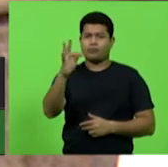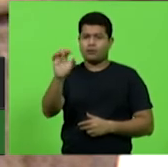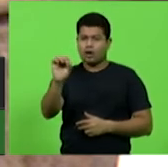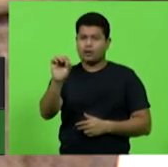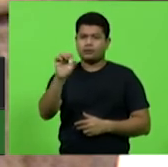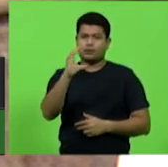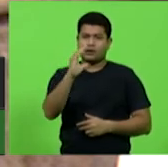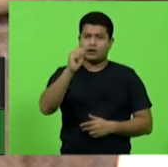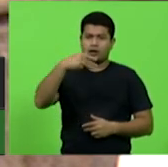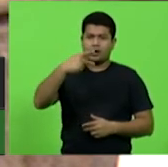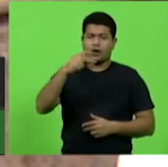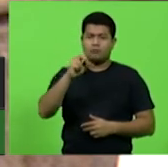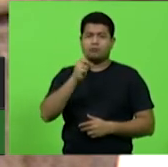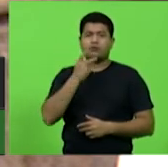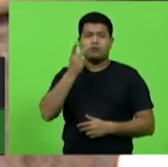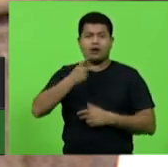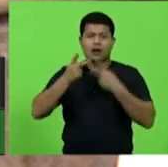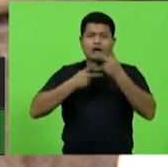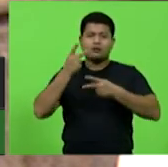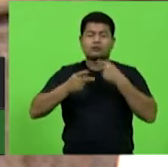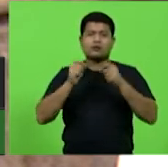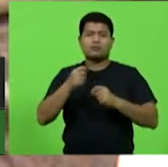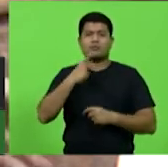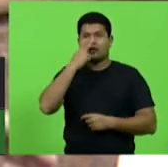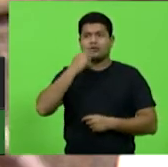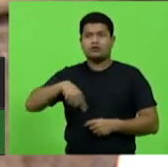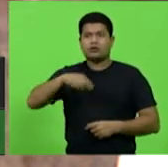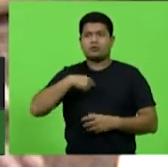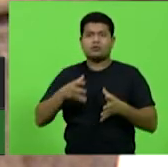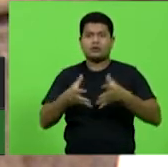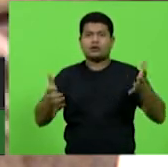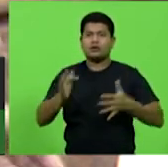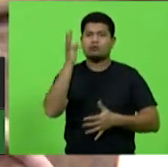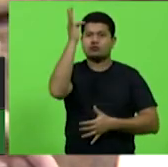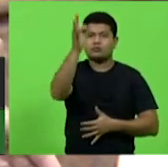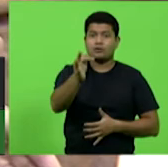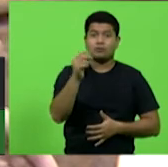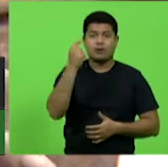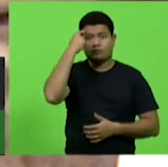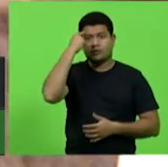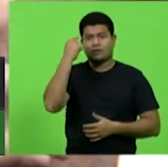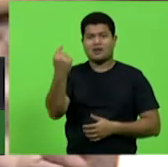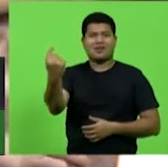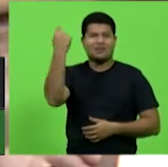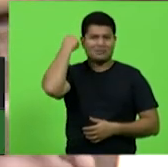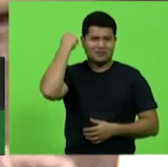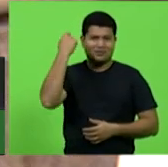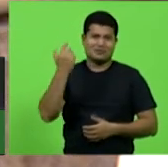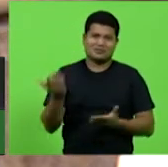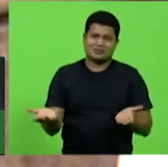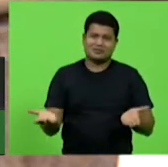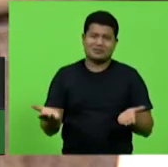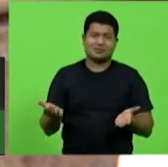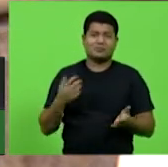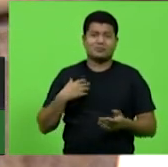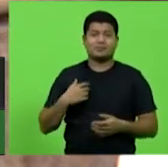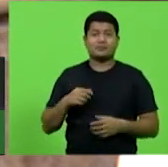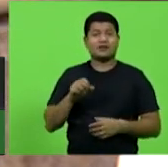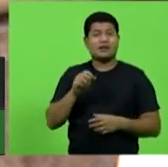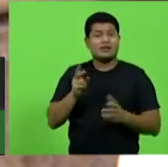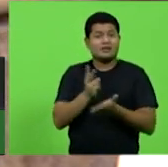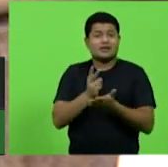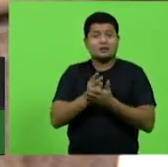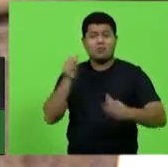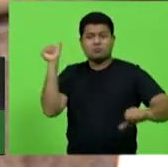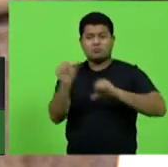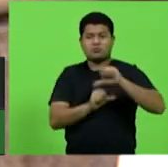passado. Porque nós insistimos, nós não perdemos uma oportunidade de perder uma oportunidade. Sempre que nós podemos mudar alguma coisa, sempre que